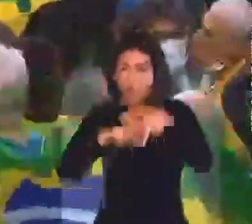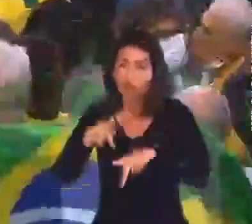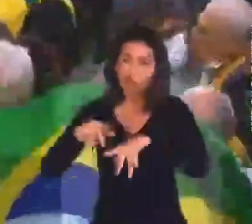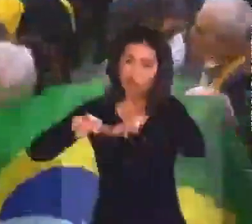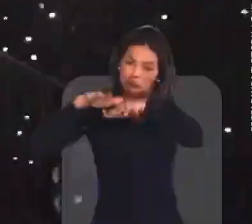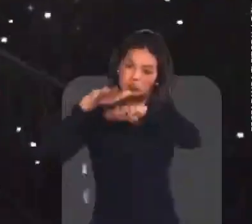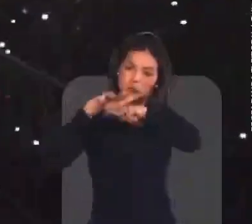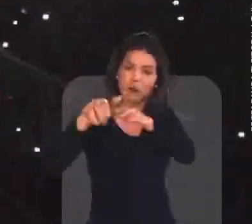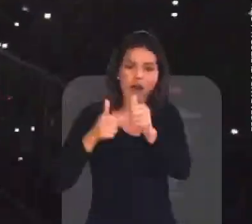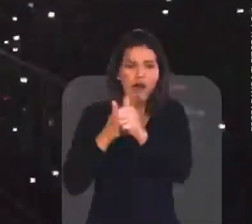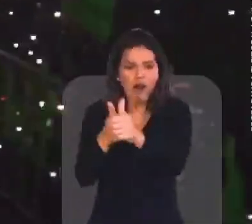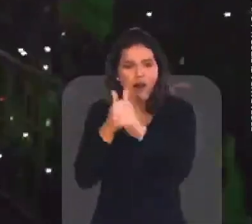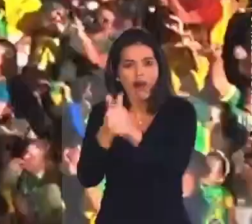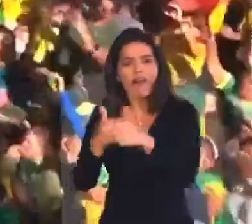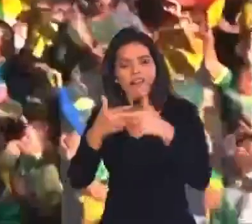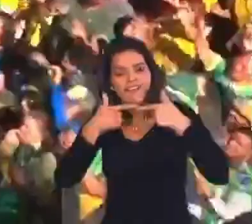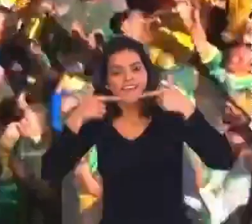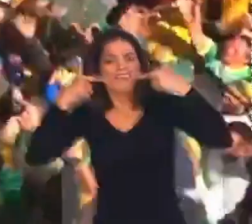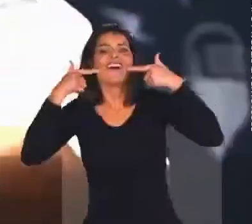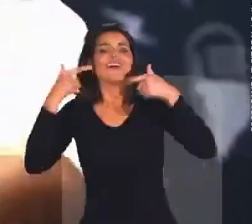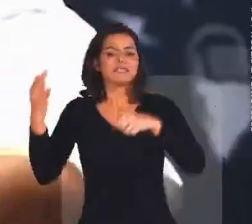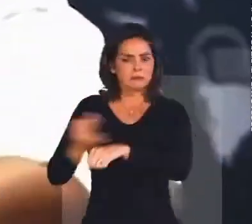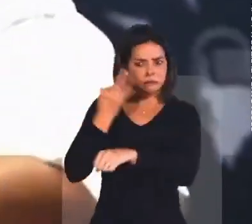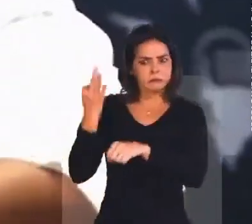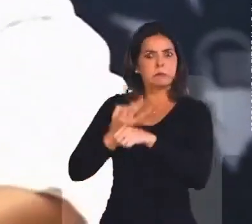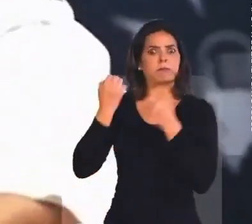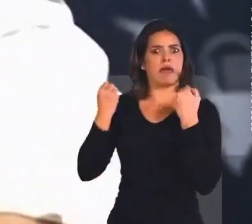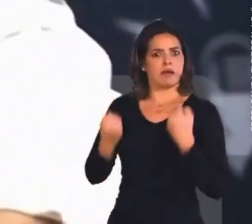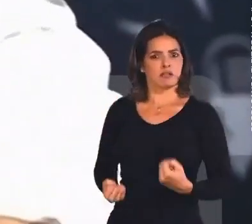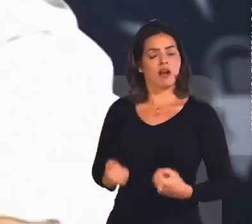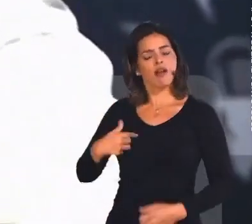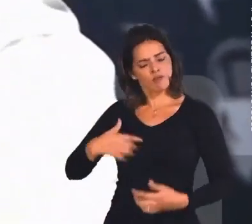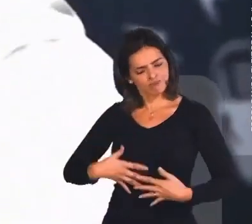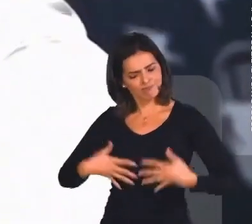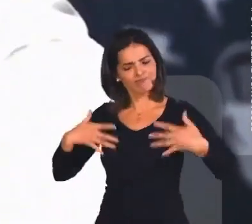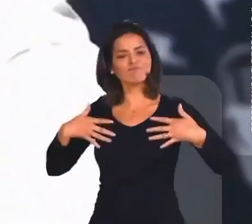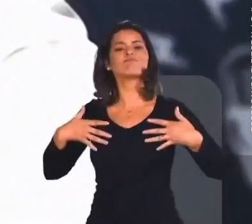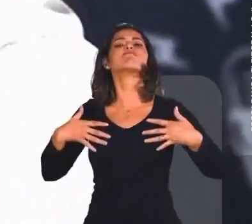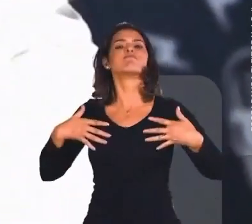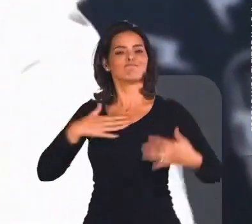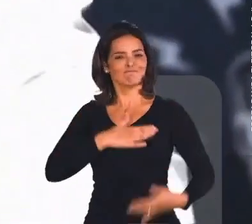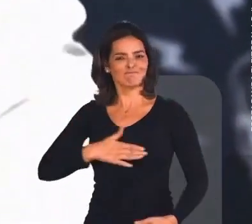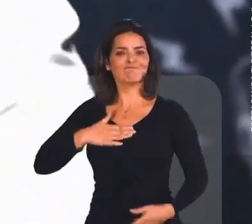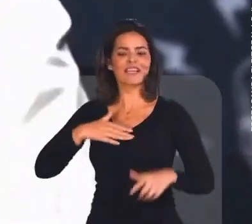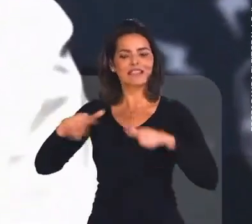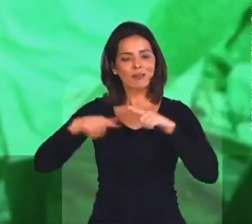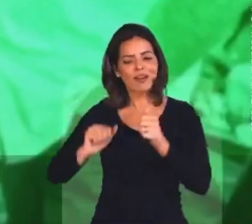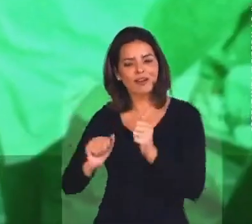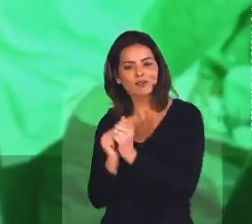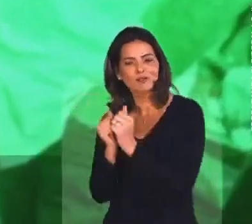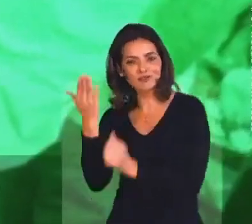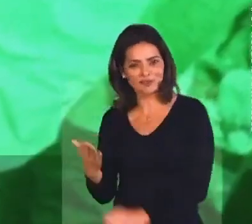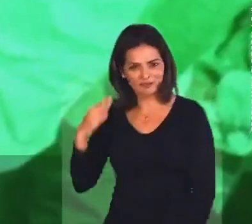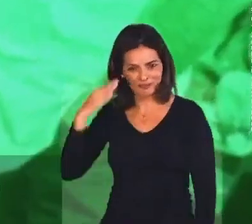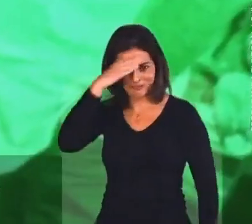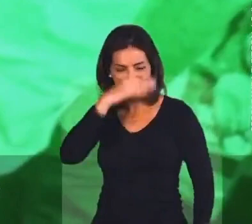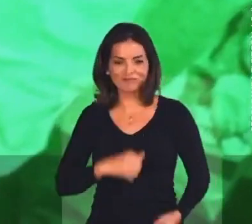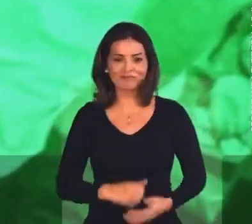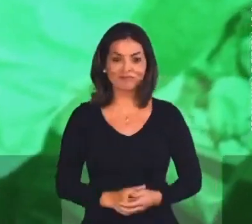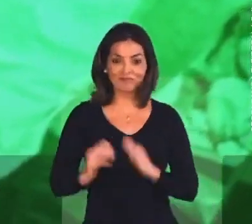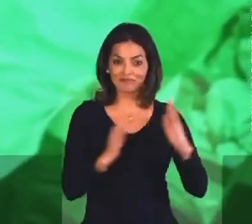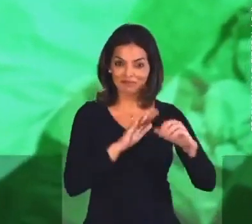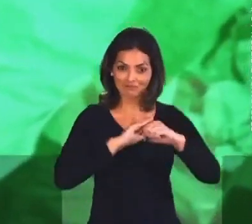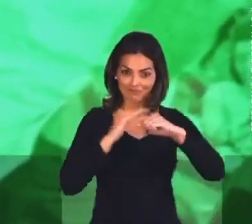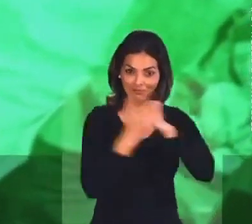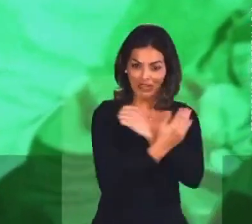carisma que tem, é por isso que ele suportou tanta barra pesada. Eu tenho um orgulho enorme de ter trabalhado com esse cara. Se no meio de uma pandemia